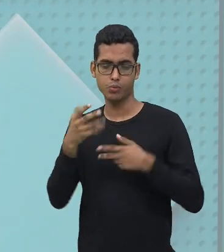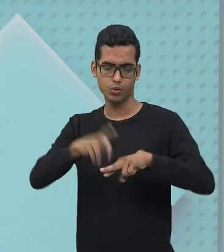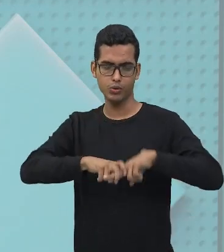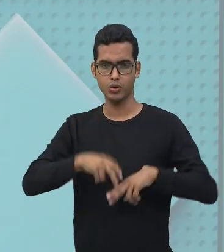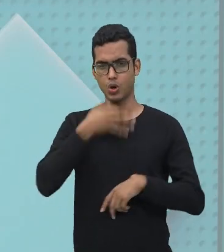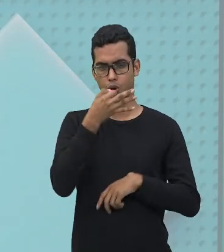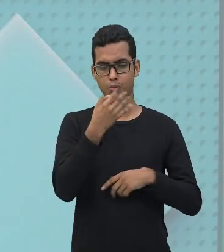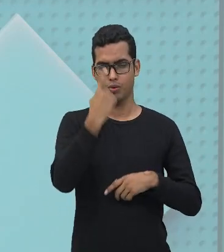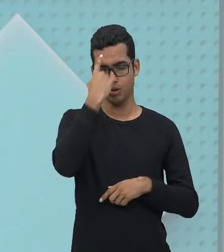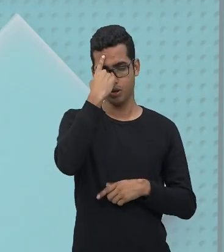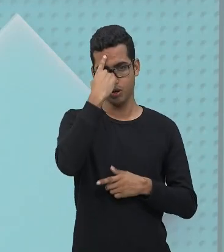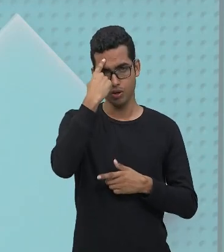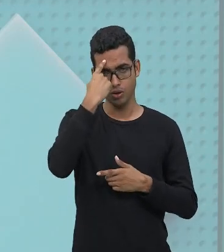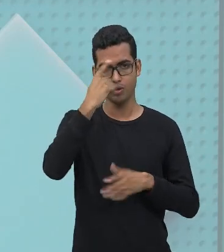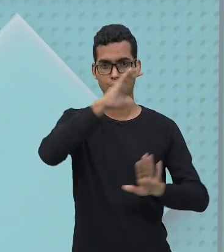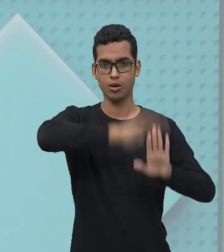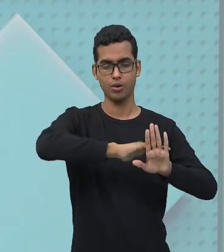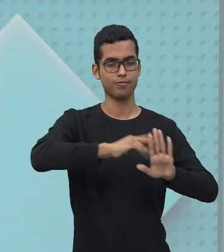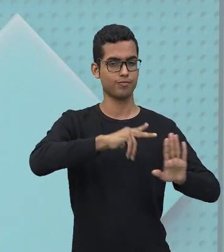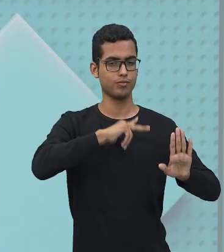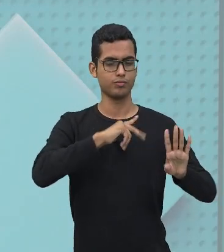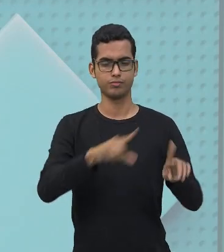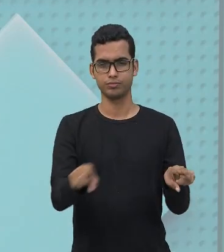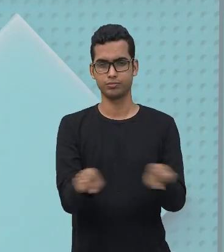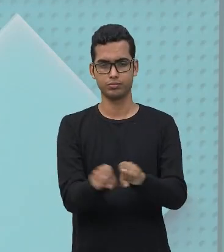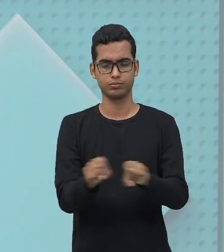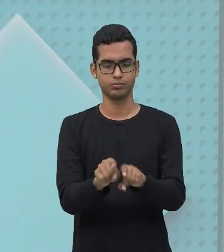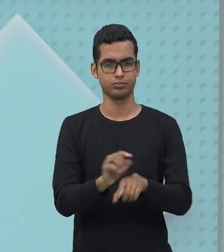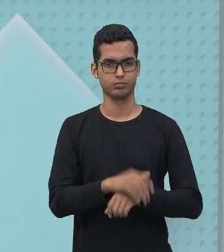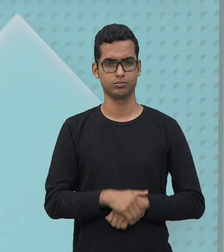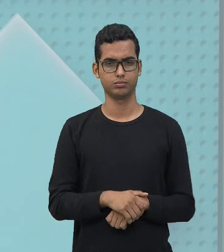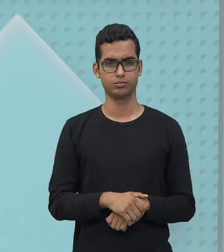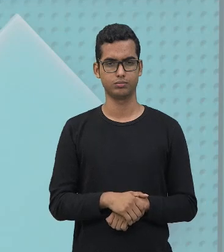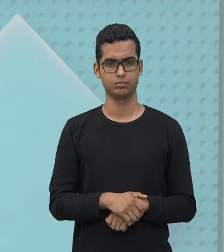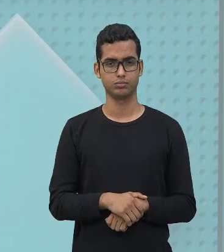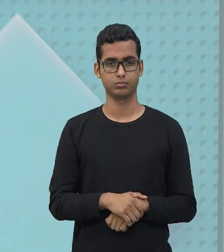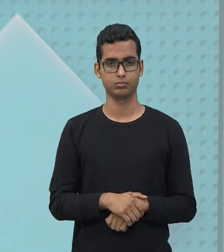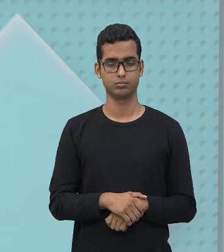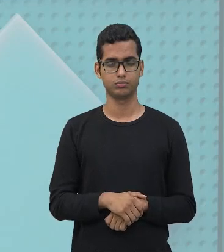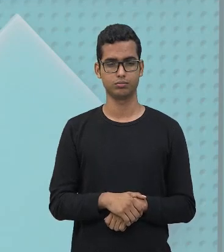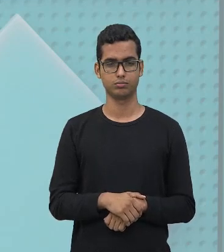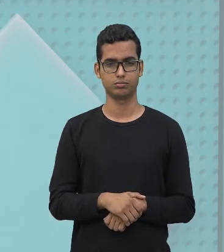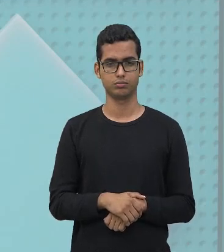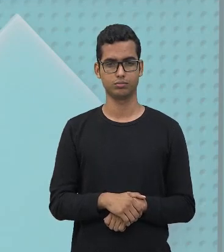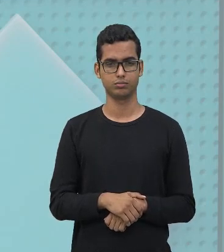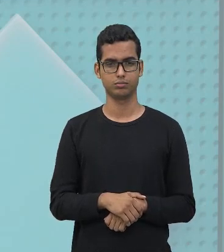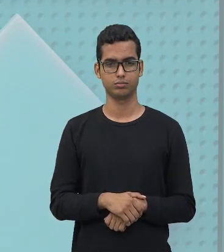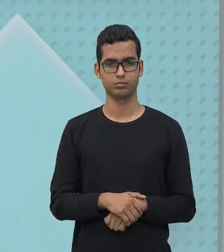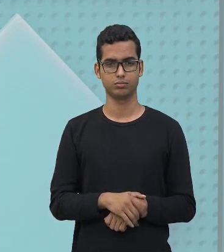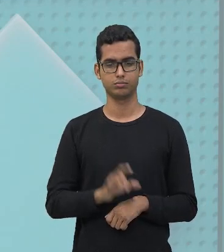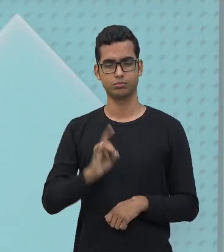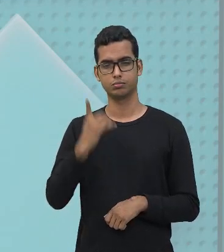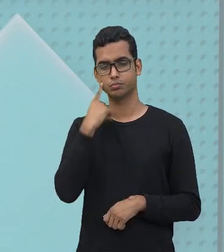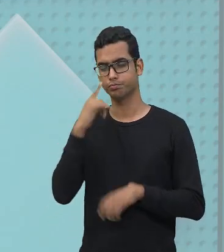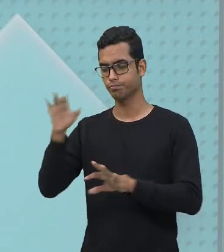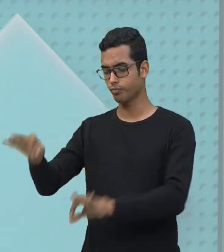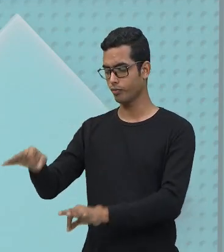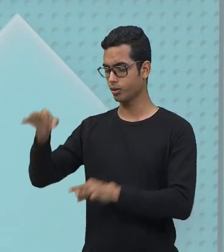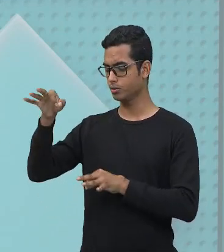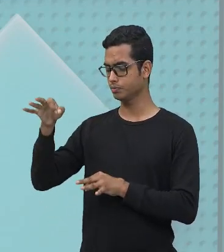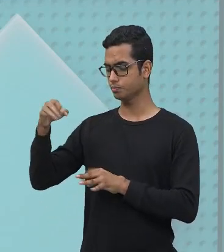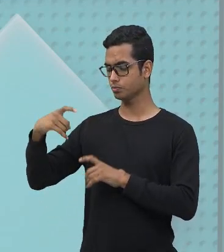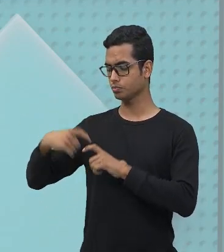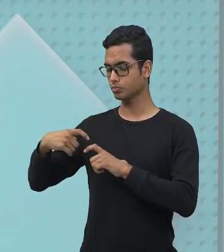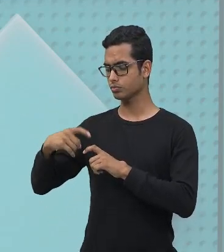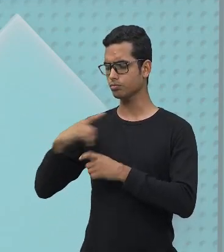subjetivo e pessoal. Então, simplesmente olhar a prescrição do remédio é uma